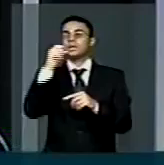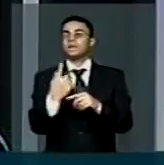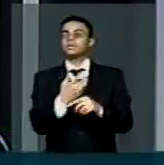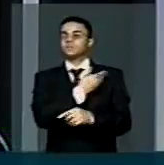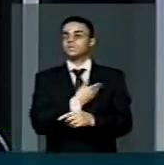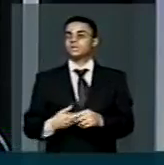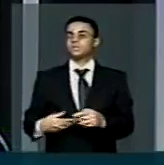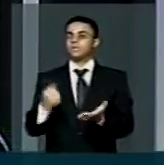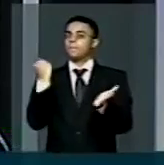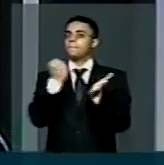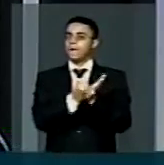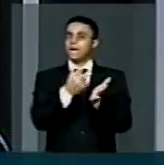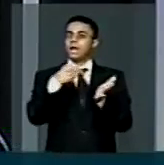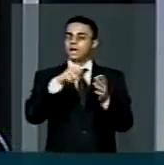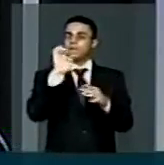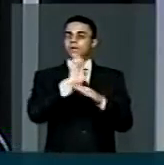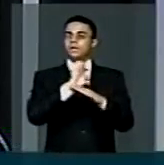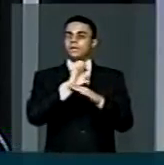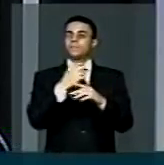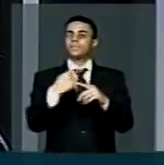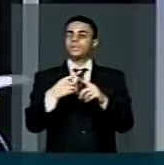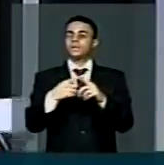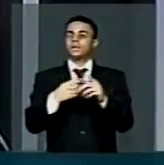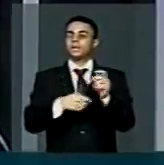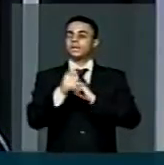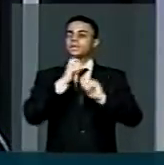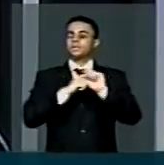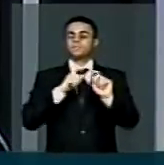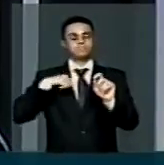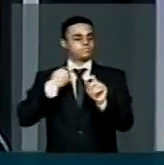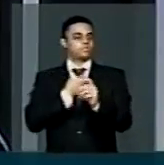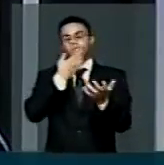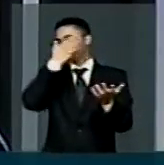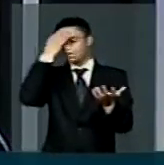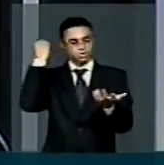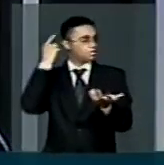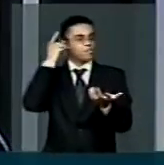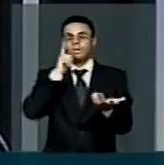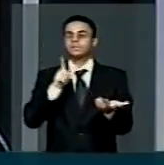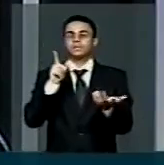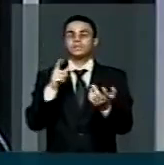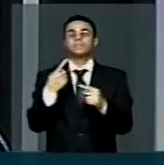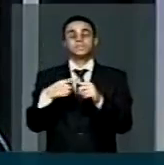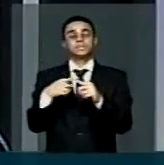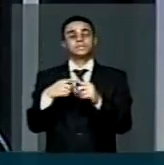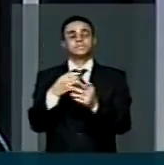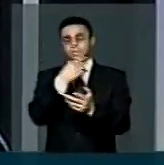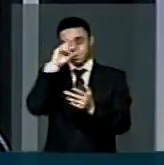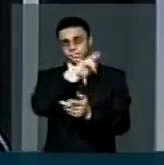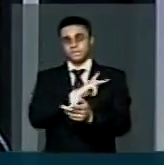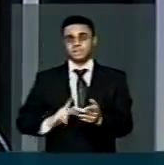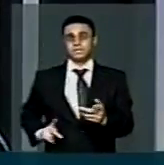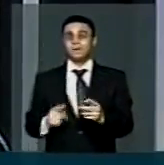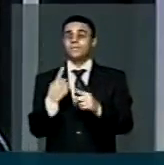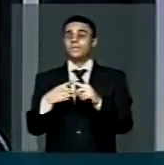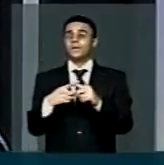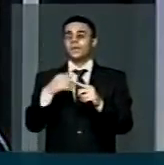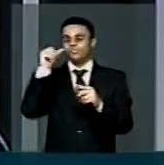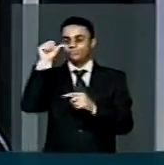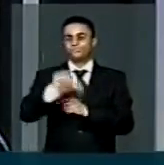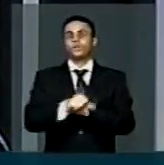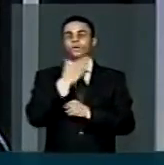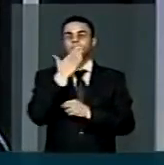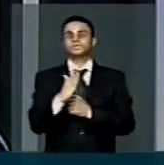marca no nosso estado. Sua gestão foi inesquecível. Inesquecível, senhor presidente, pelos piores motivos.